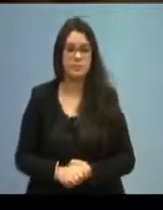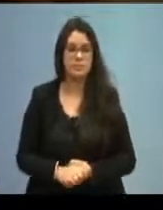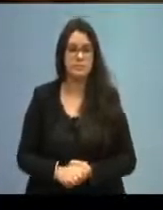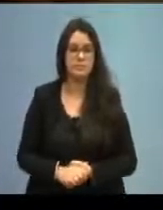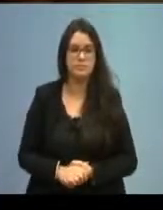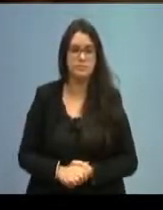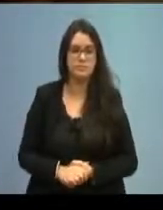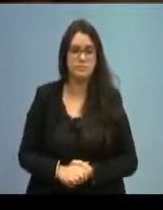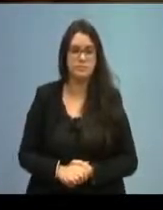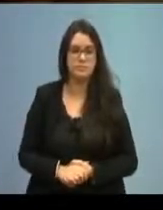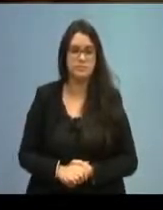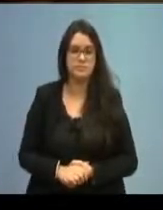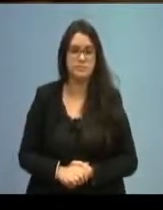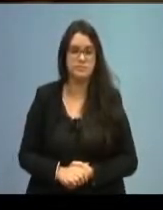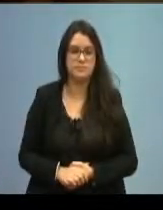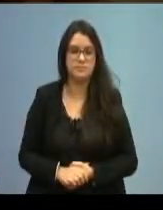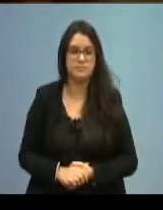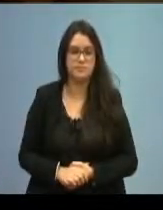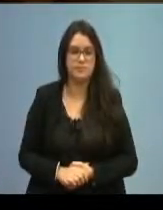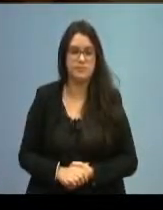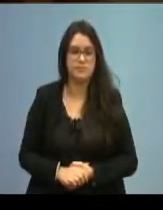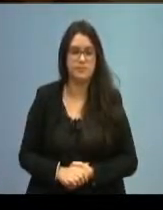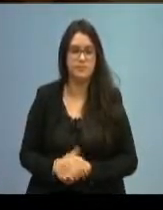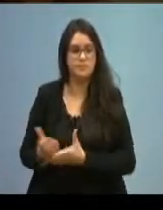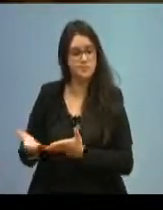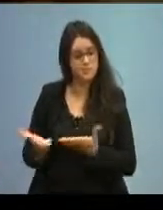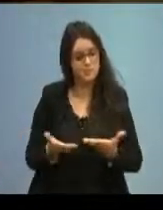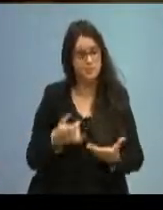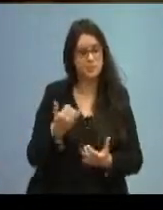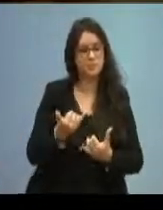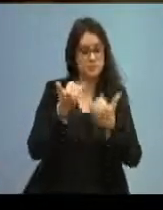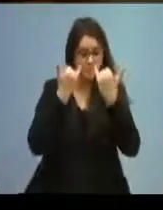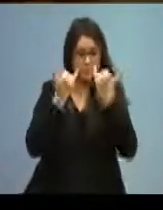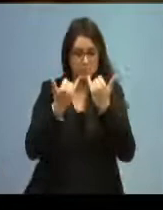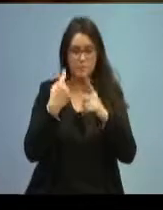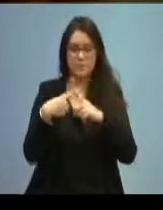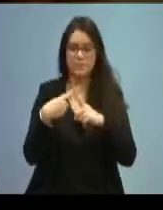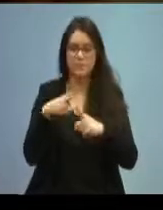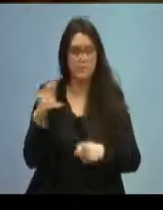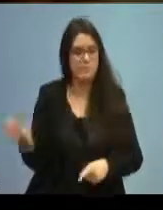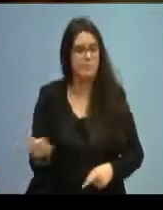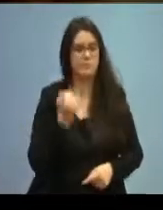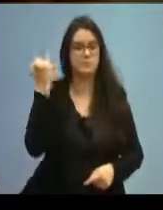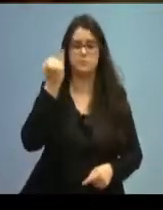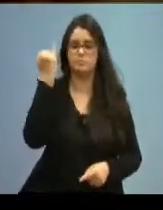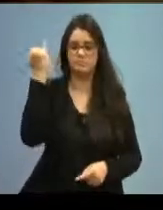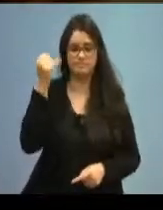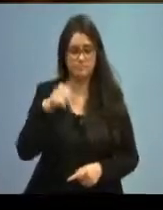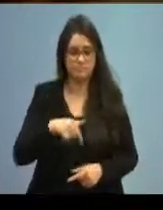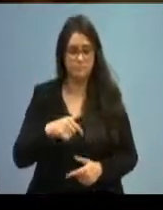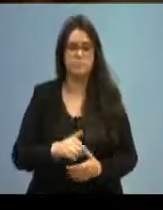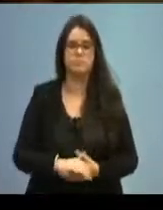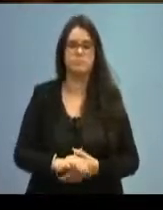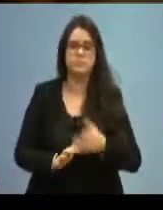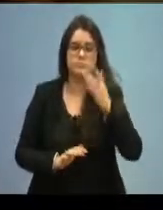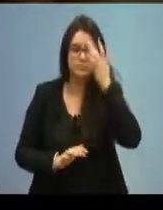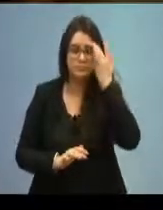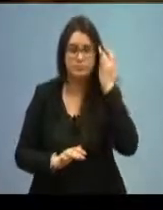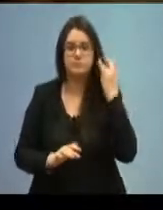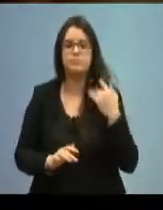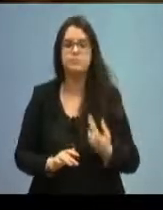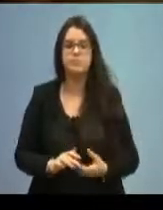Florianópolis, né? Então, traga essa informação porque ela é muito importante nesse contexto, né? O que a gente não pode